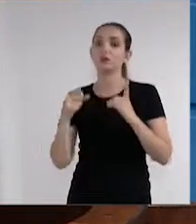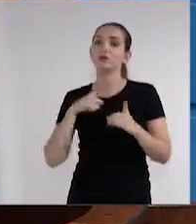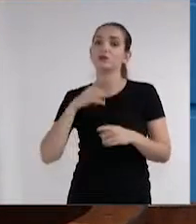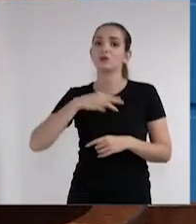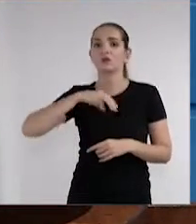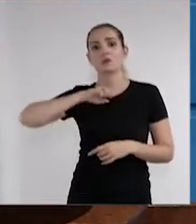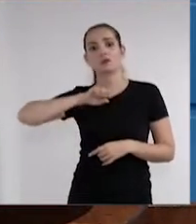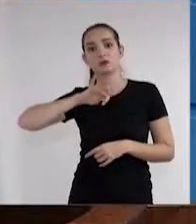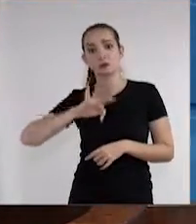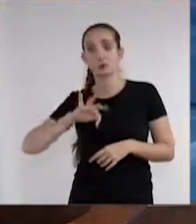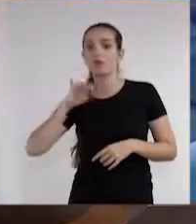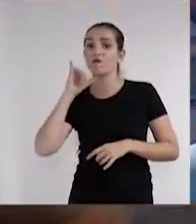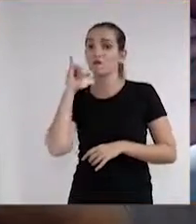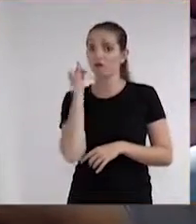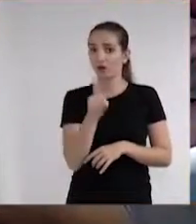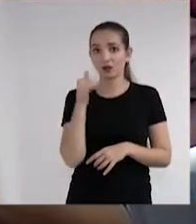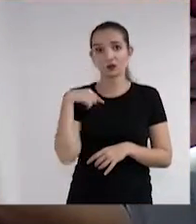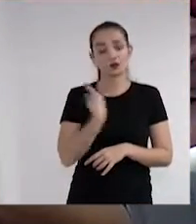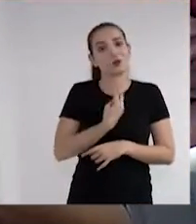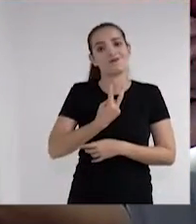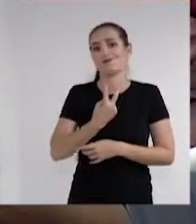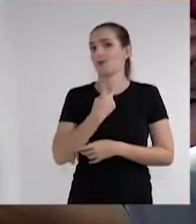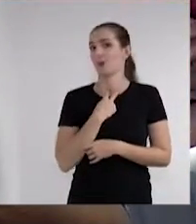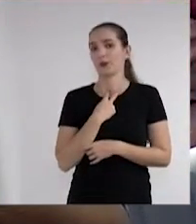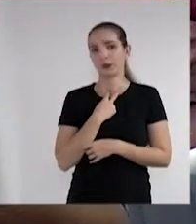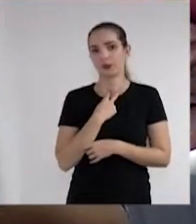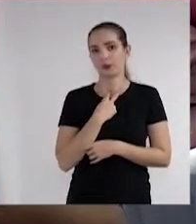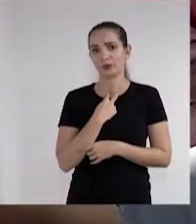do MST, e dizer que não podemos